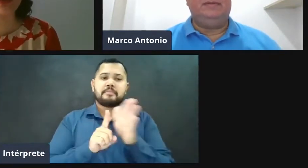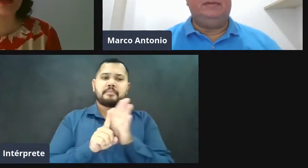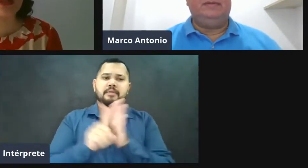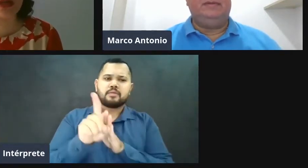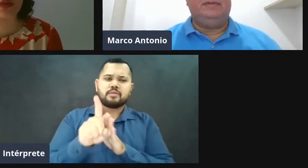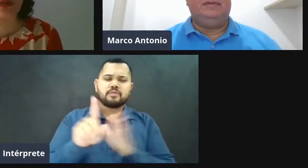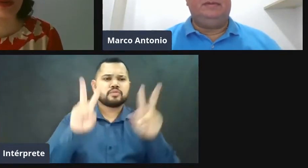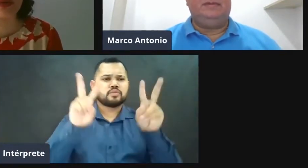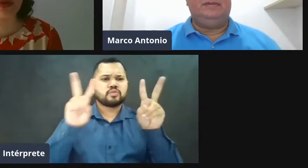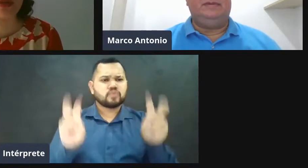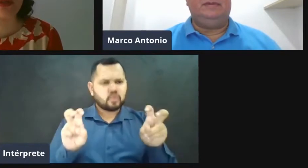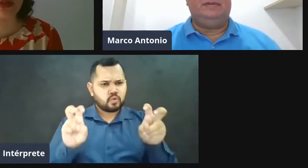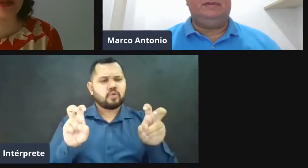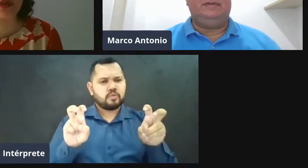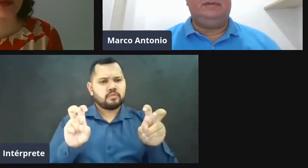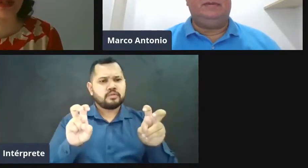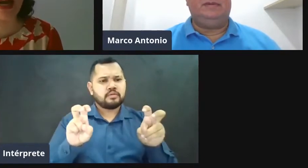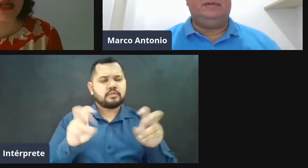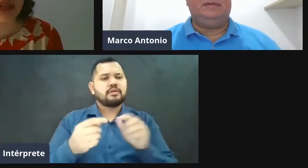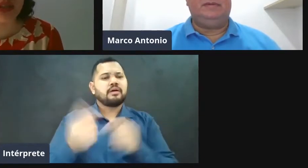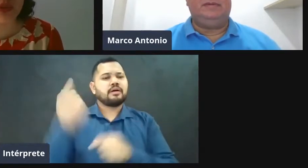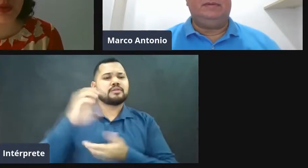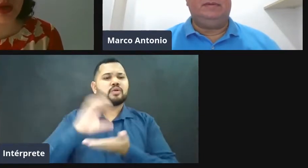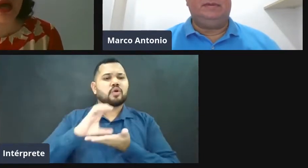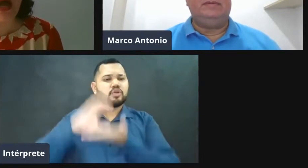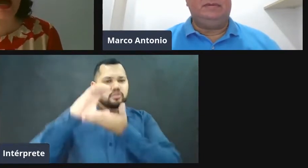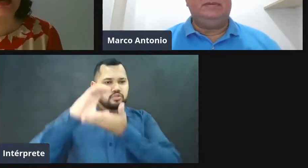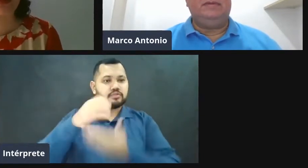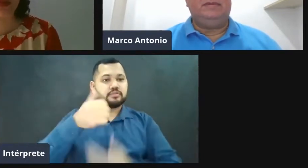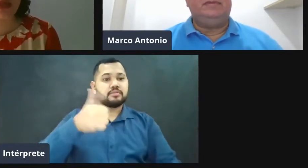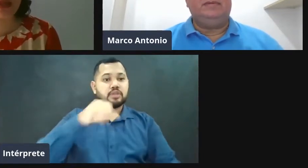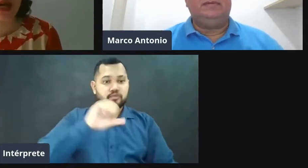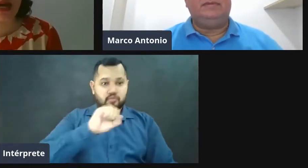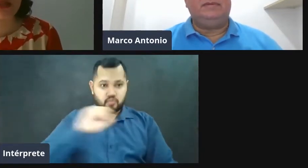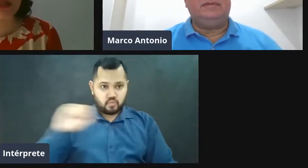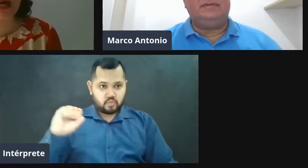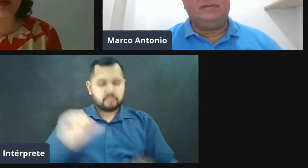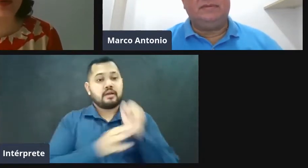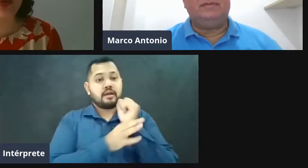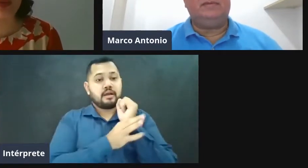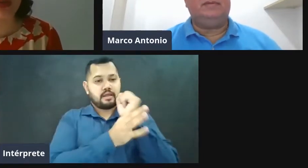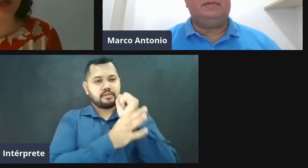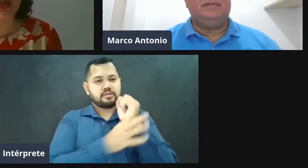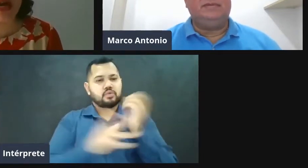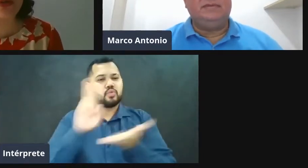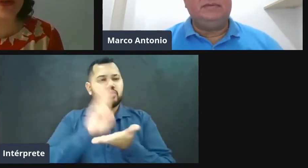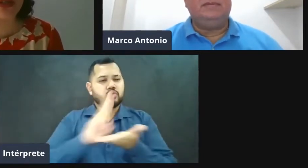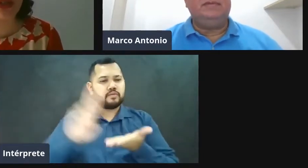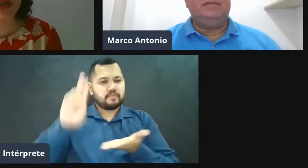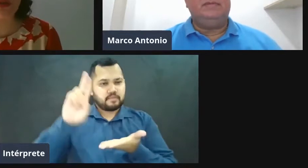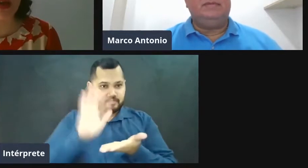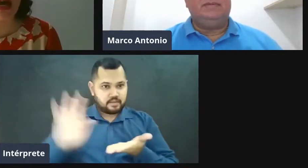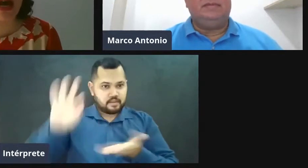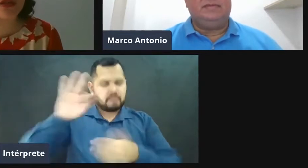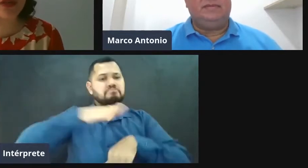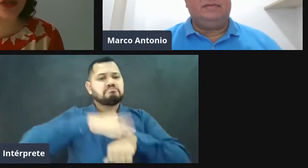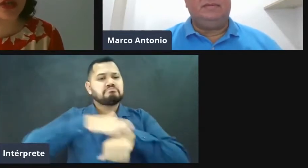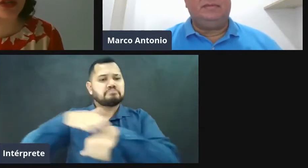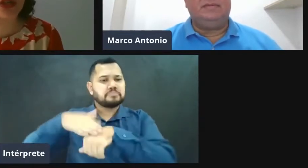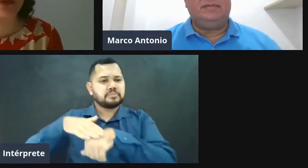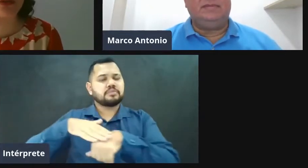a Constituição de 1988, que garantiu às universidades a autonomia